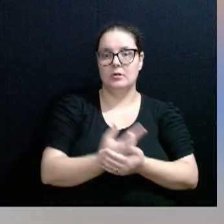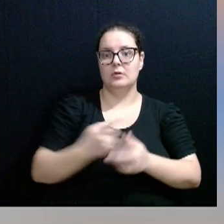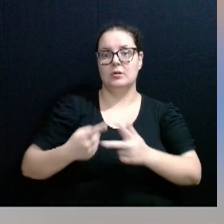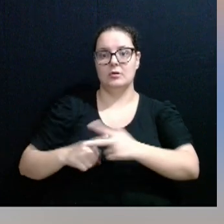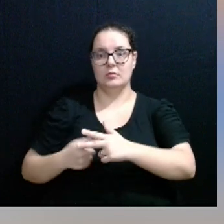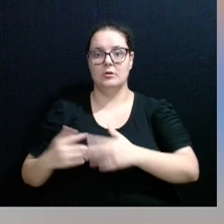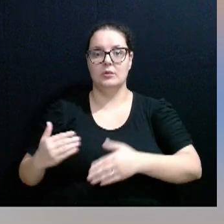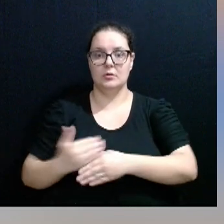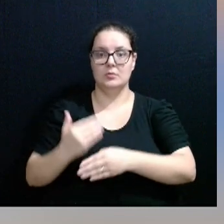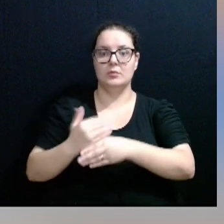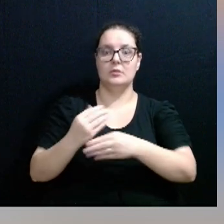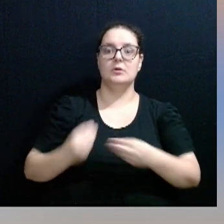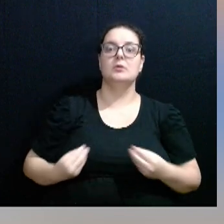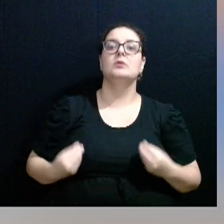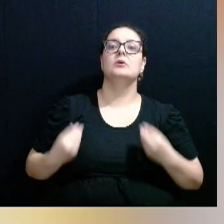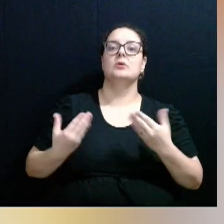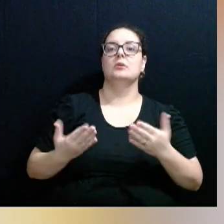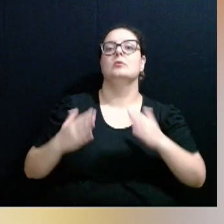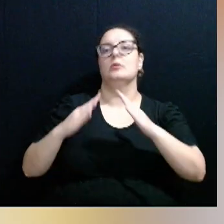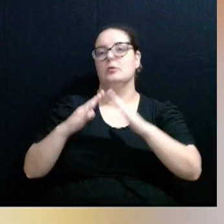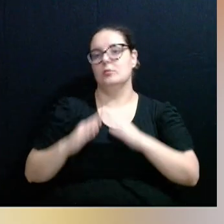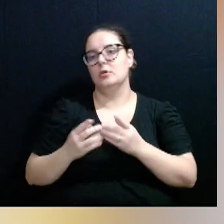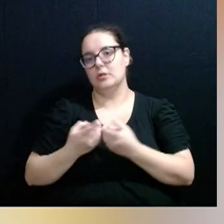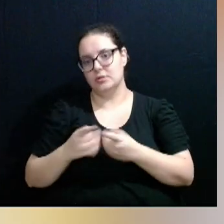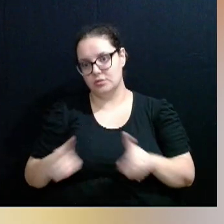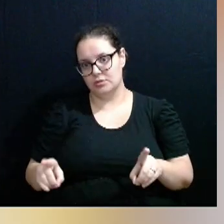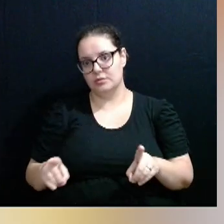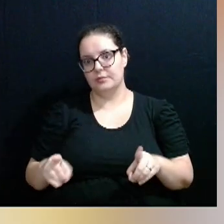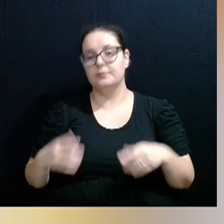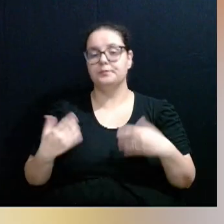a moradia digna a essas